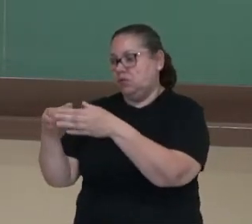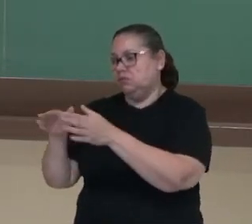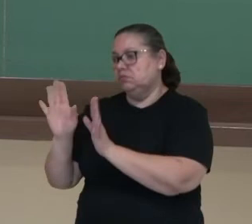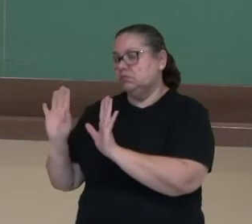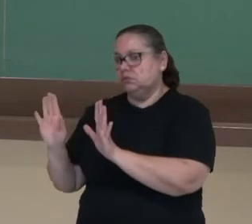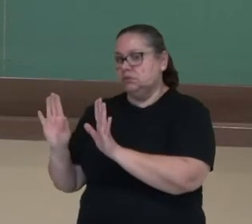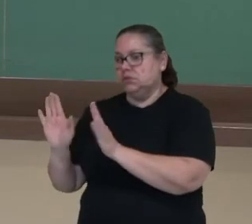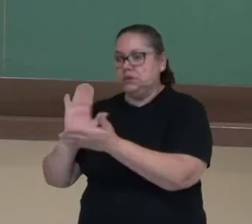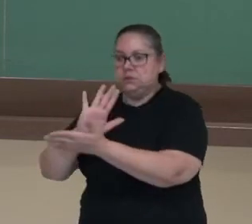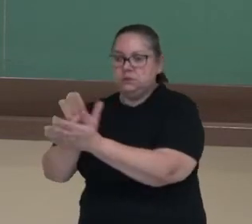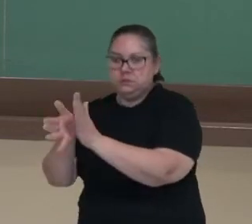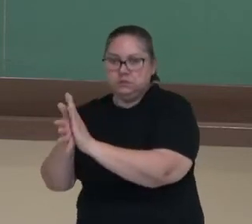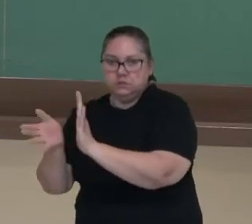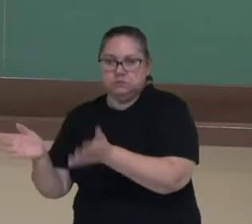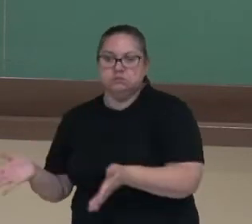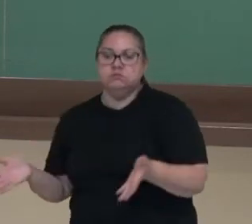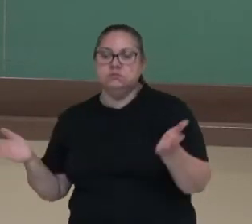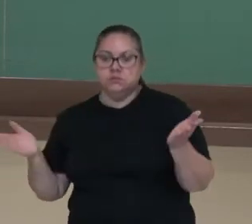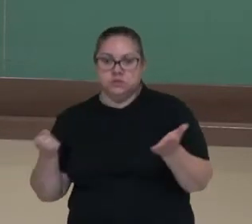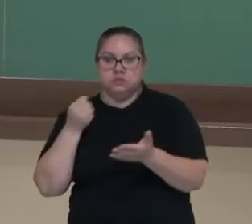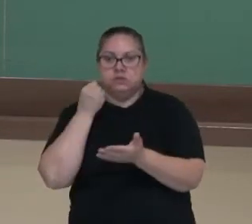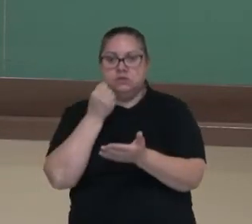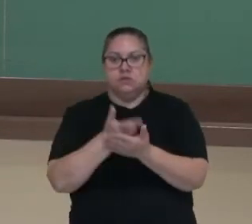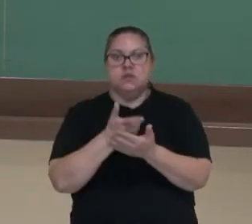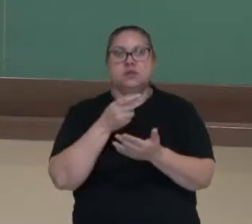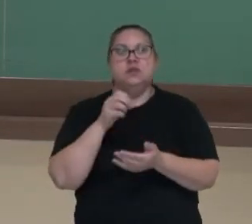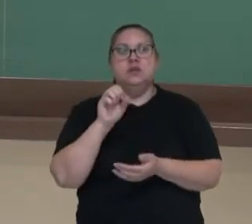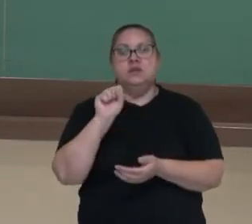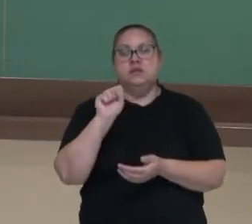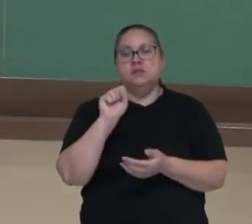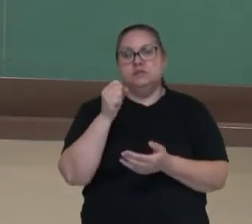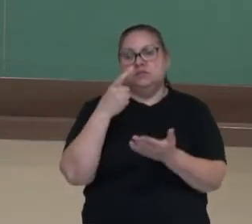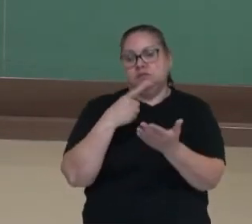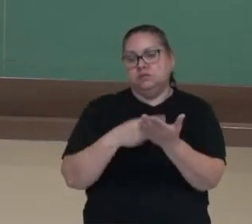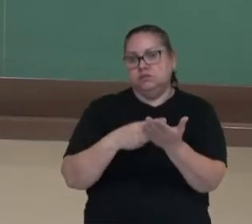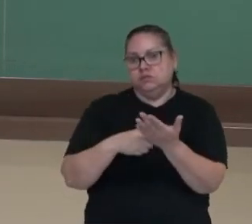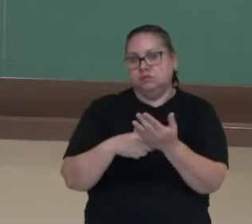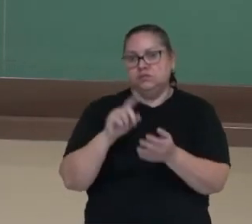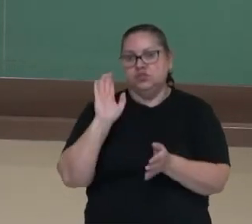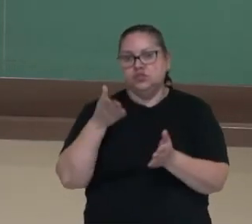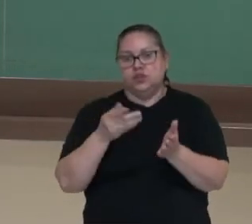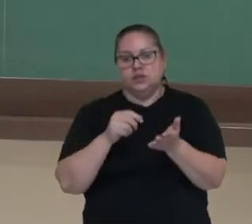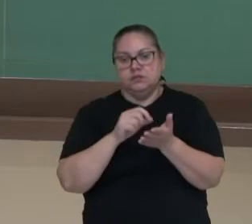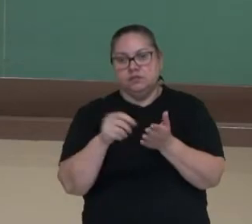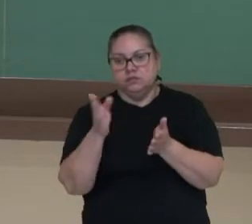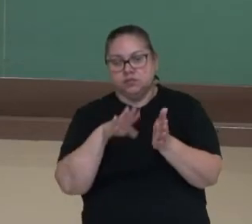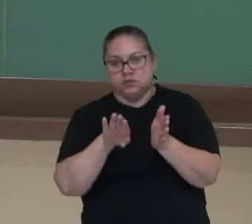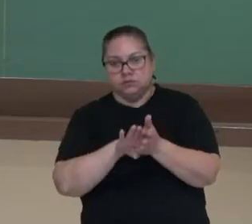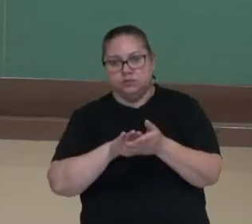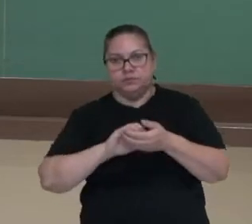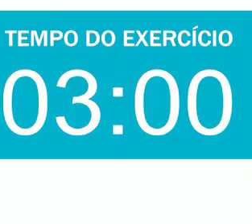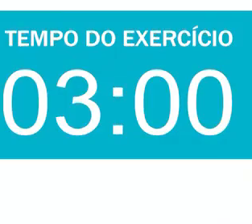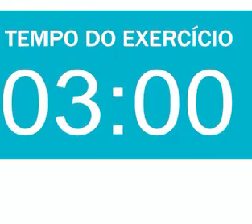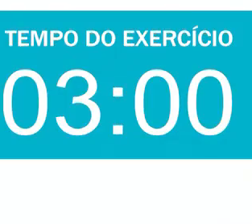que ele fosse destruído. Isso era o sertanismo de contrato. Daqui a pouquinho nós voltamos, corrigimos junto.